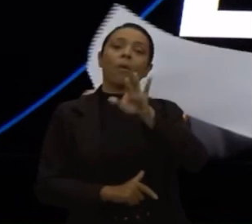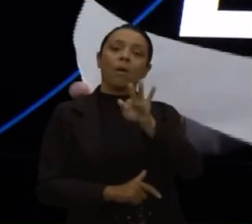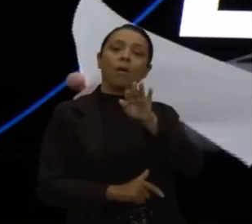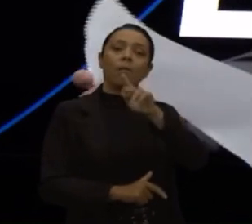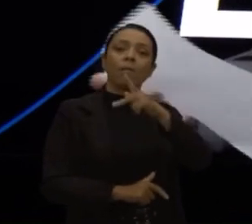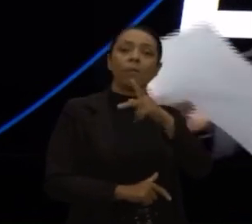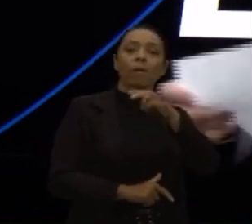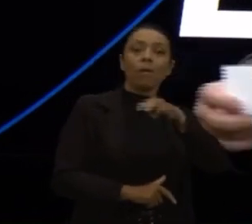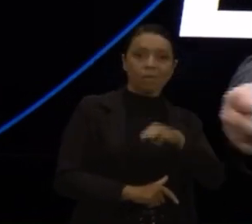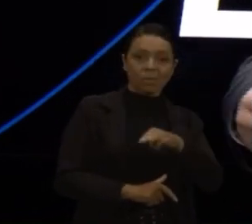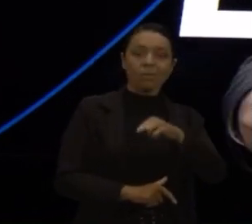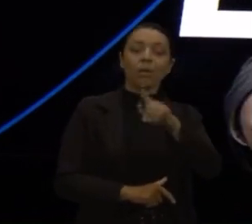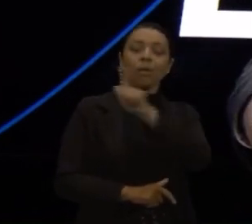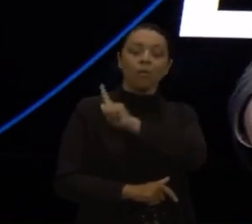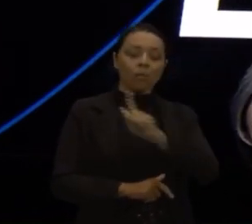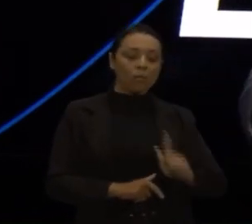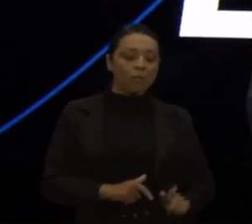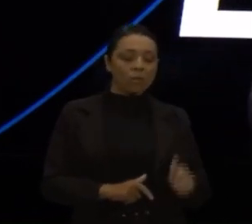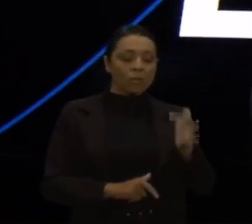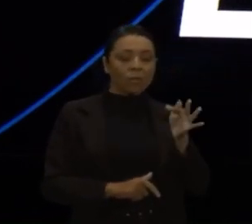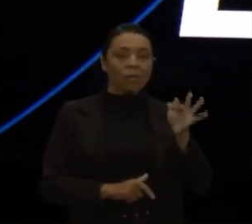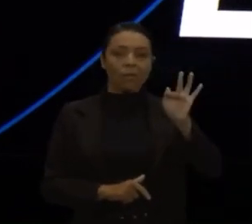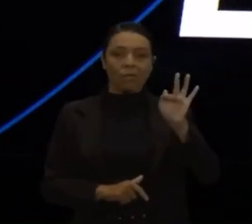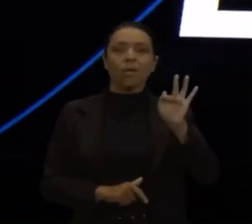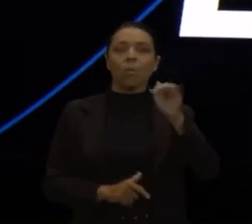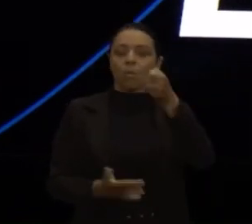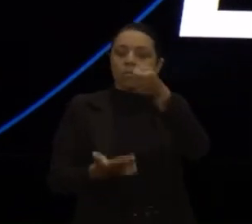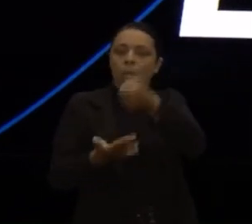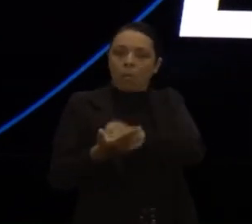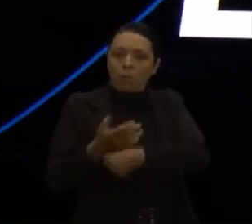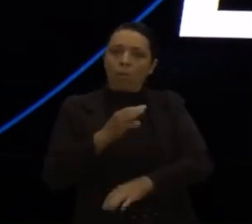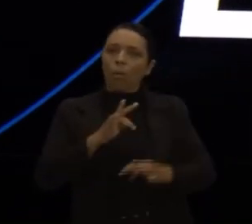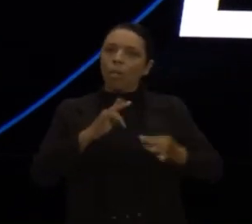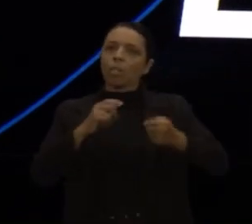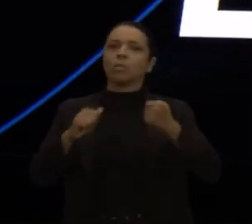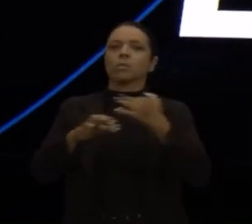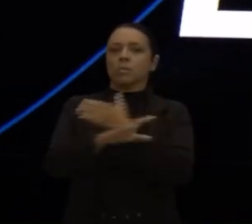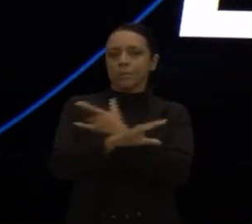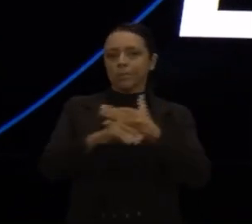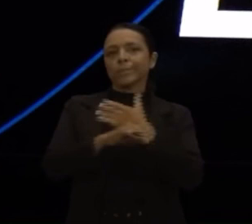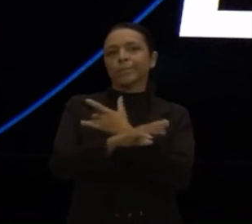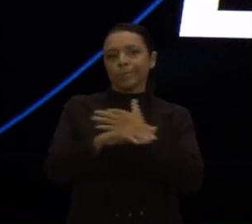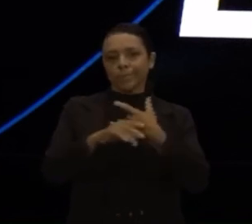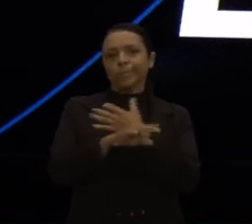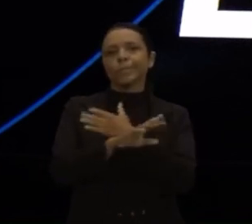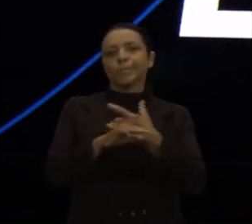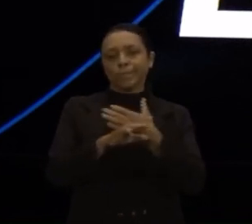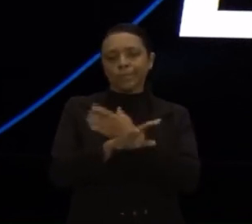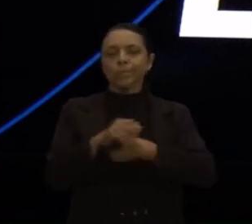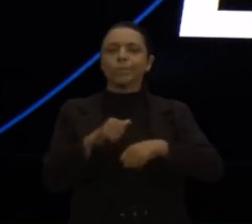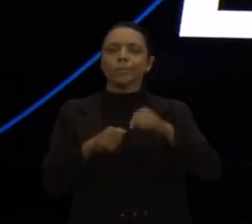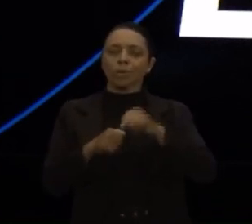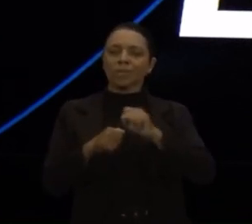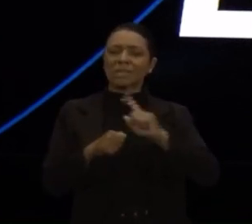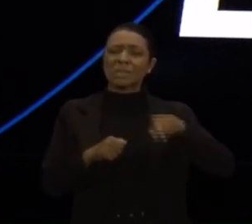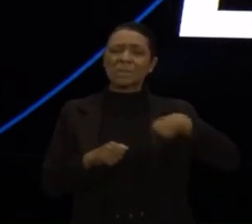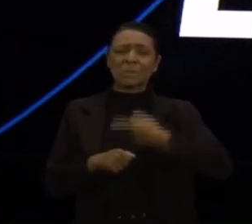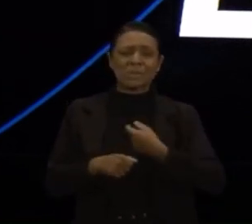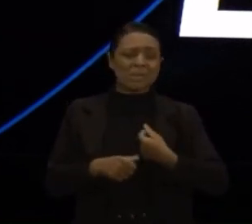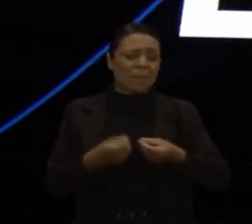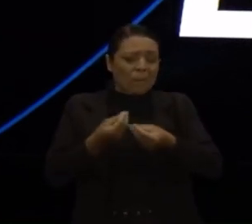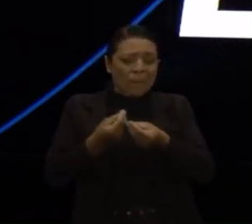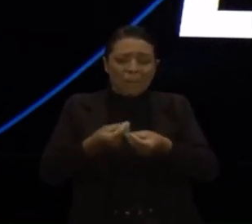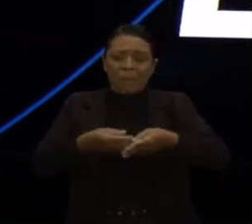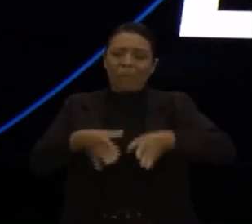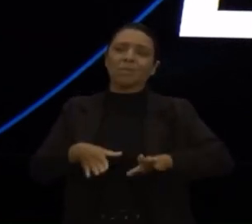federal impôs aos municípios n e todos os municípios foram E extremamente danificados com